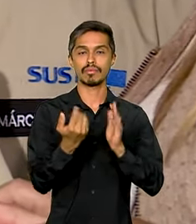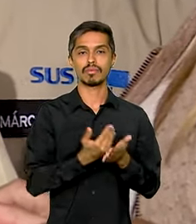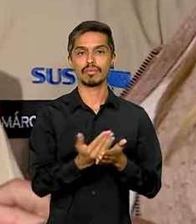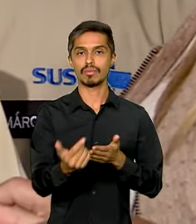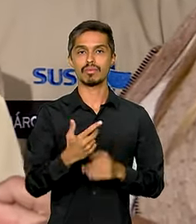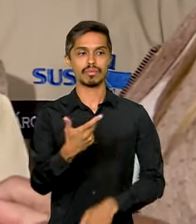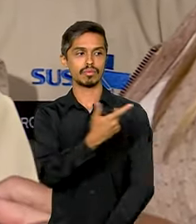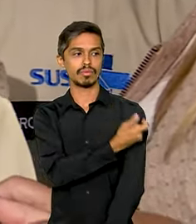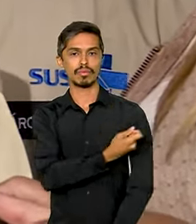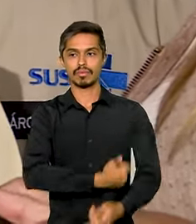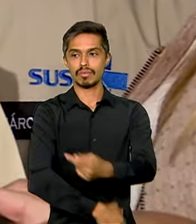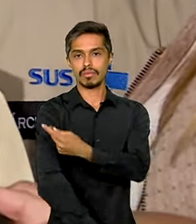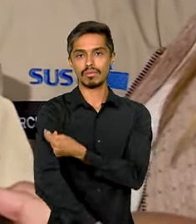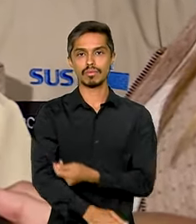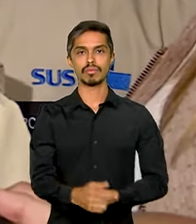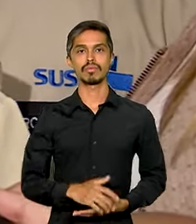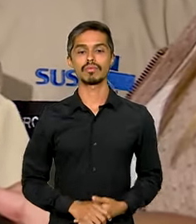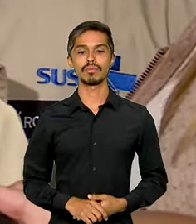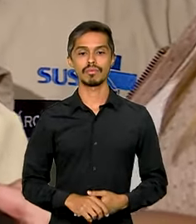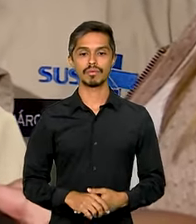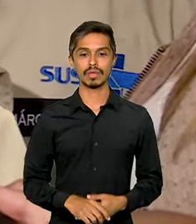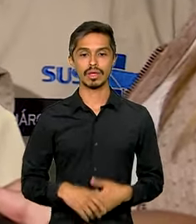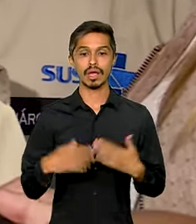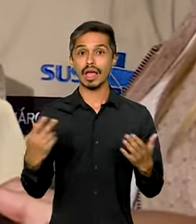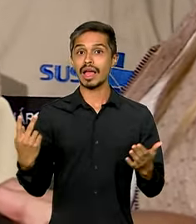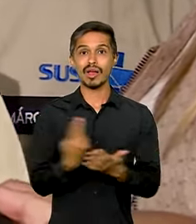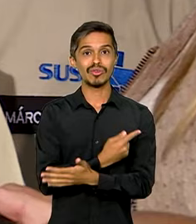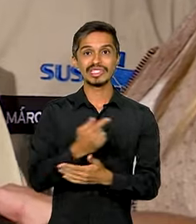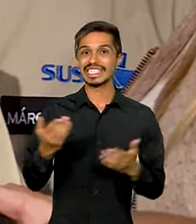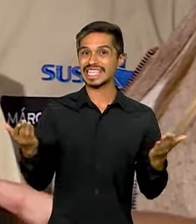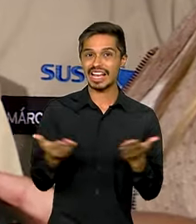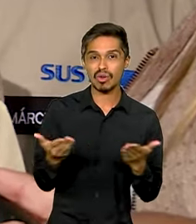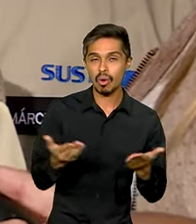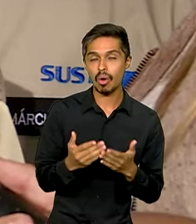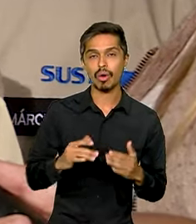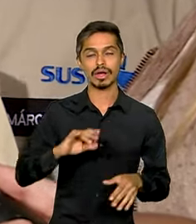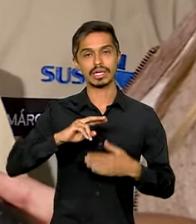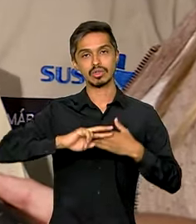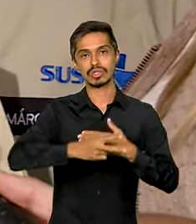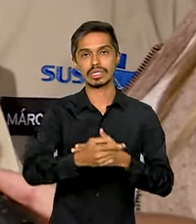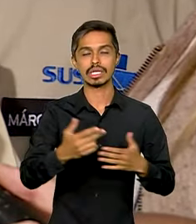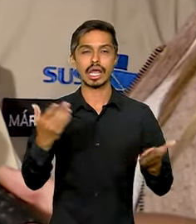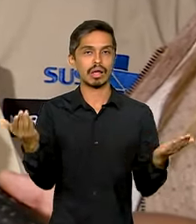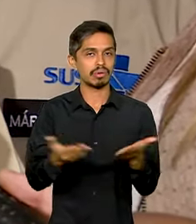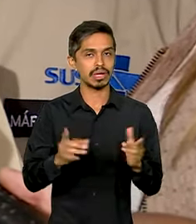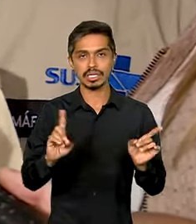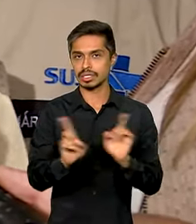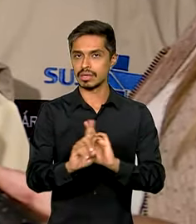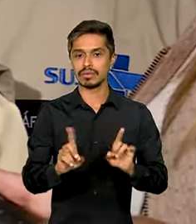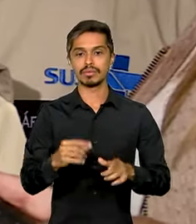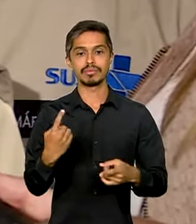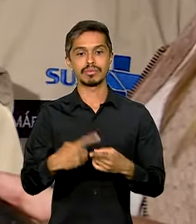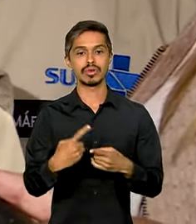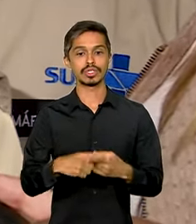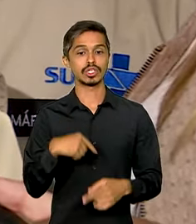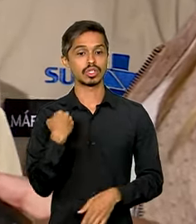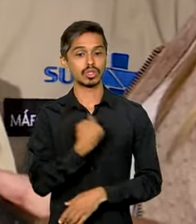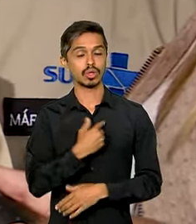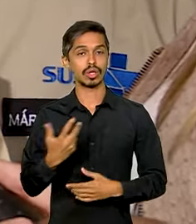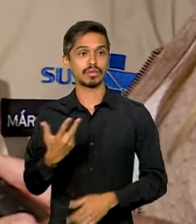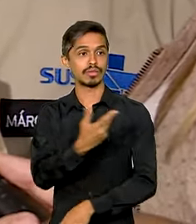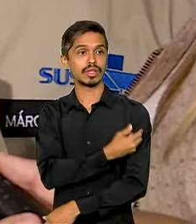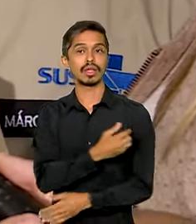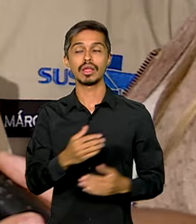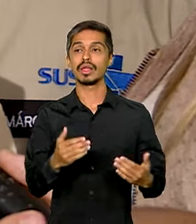início de uma vacinação que não vai ter efeito para esses surtos agora. Elas significam, até porque nós adquirimos vacina